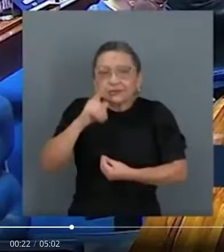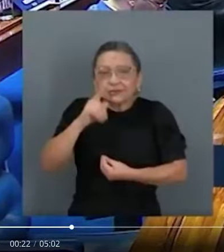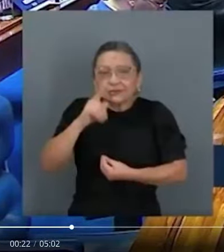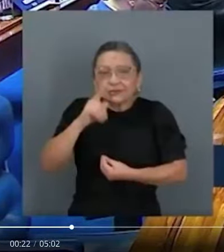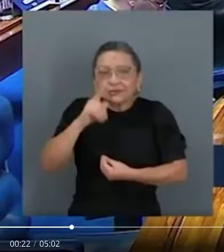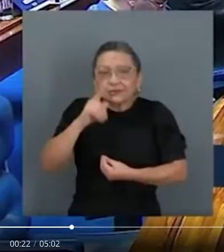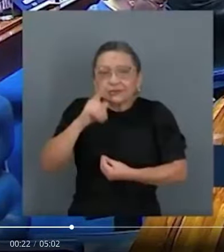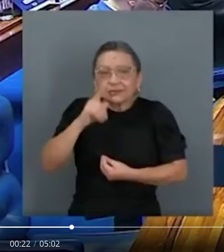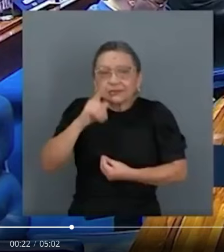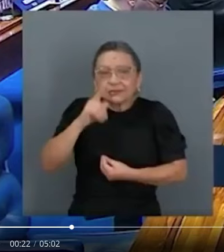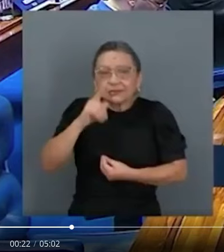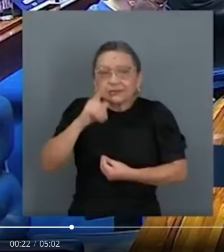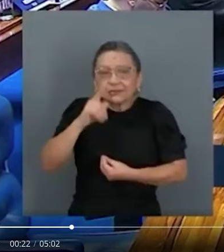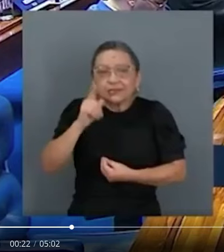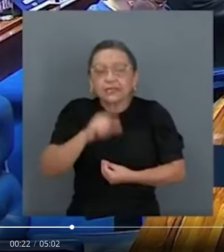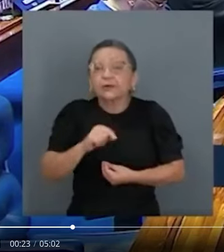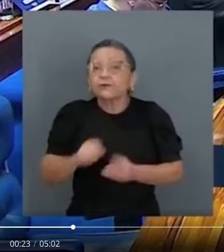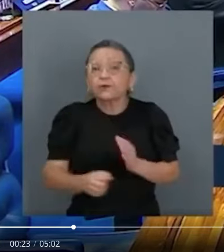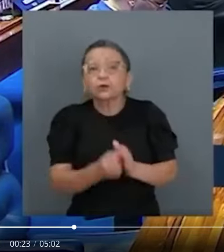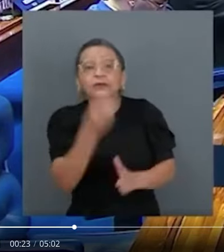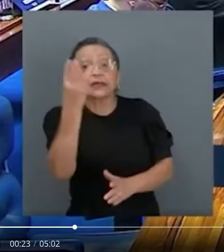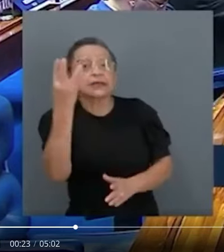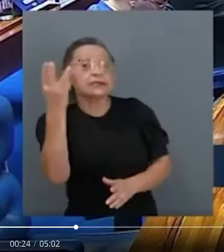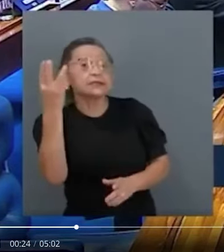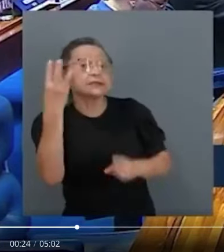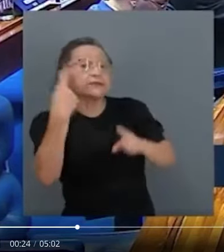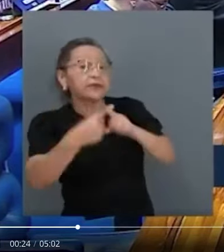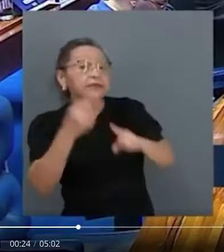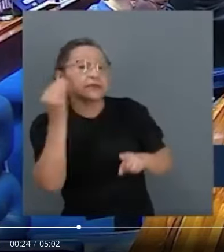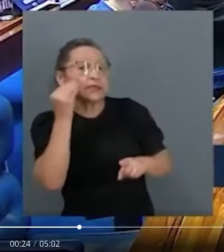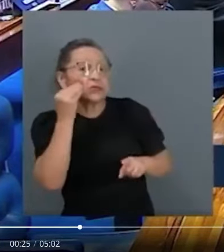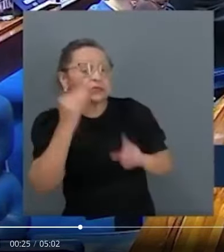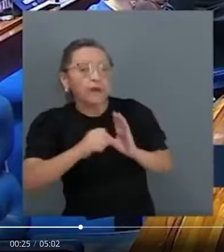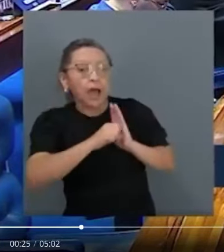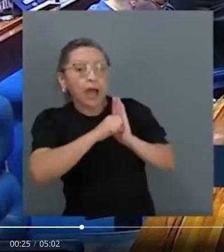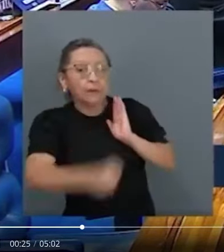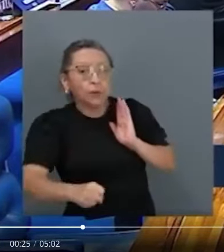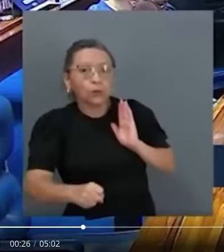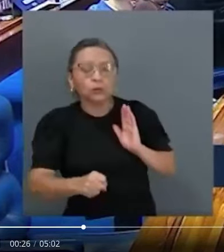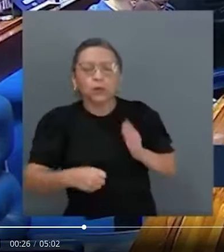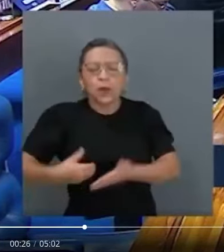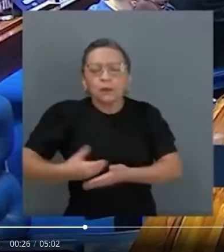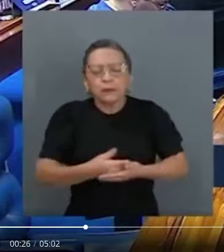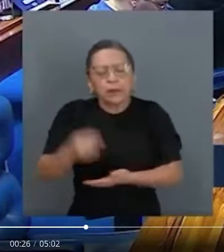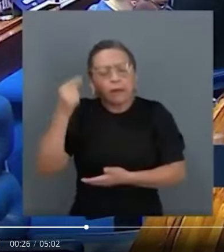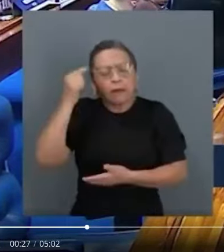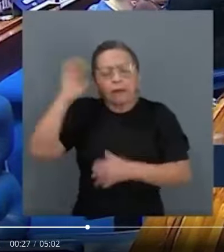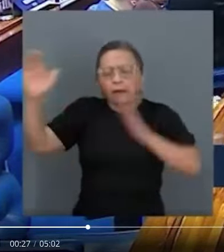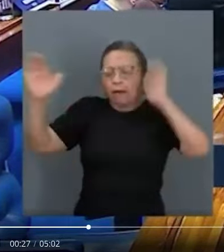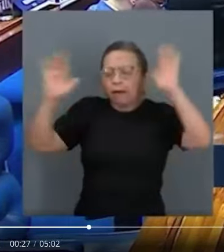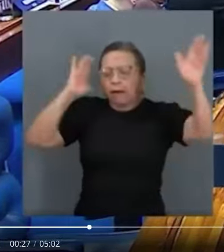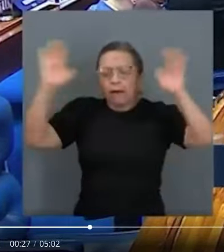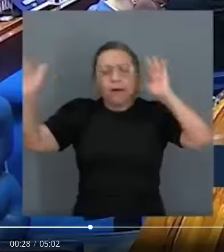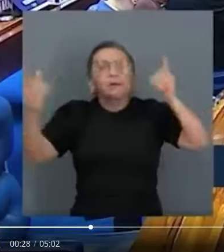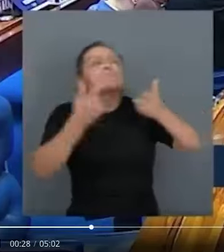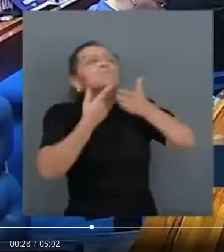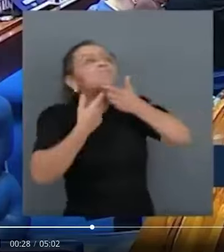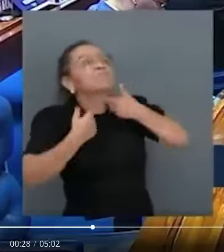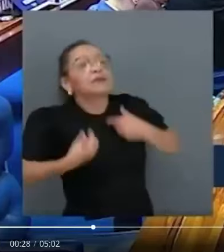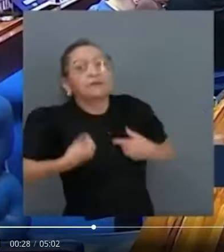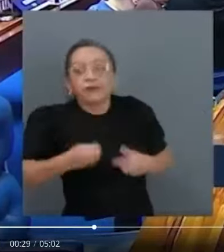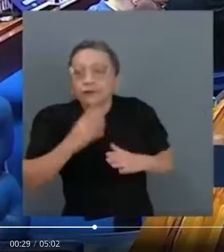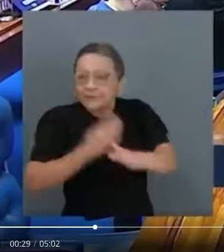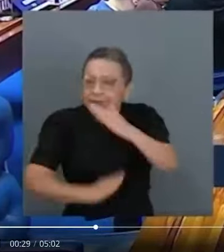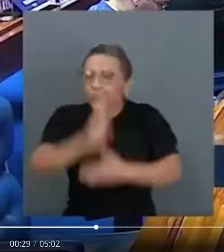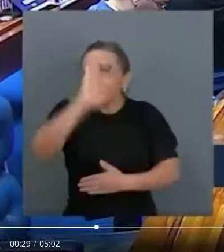Toninha. A Toninha do Diabo aqui, ó. Aborto. Pensava o bebê, cujo desejo de viver superava qualquer